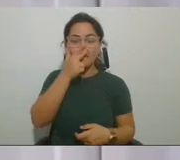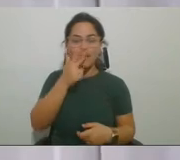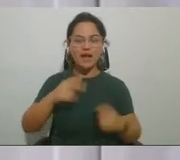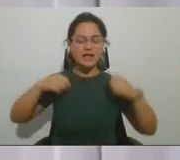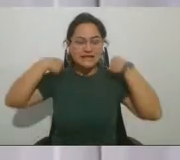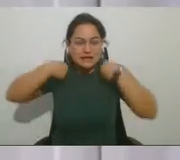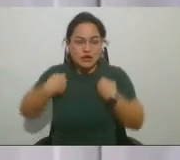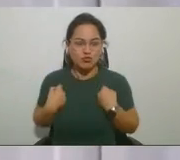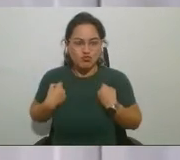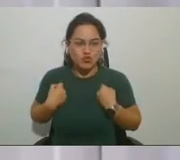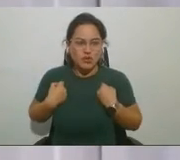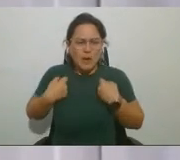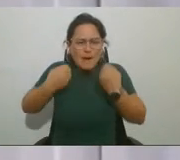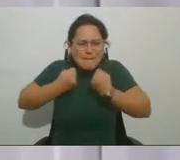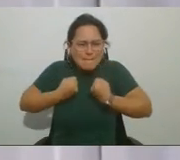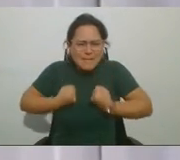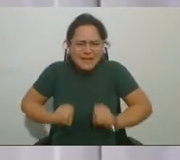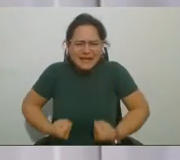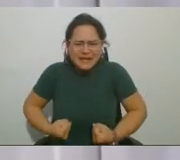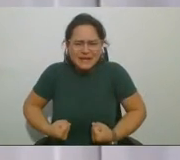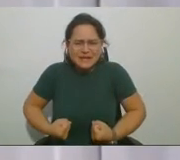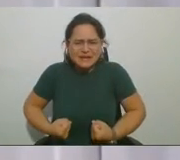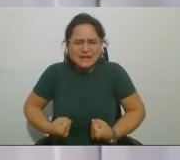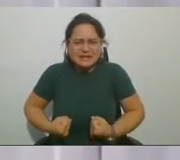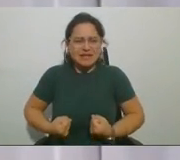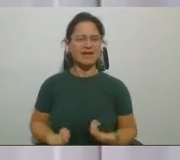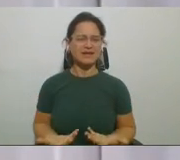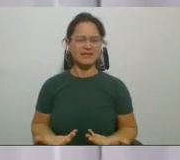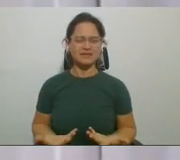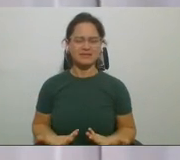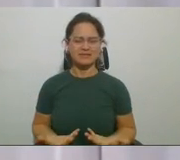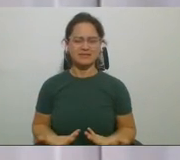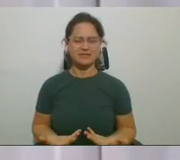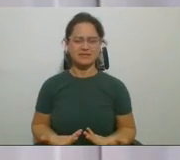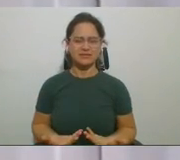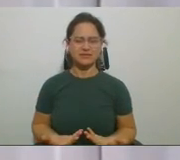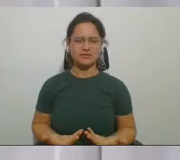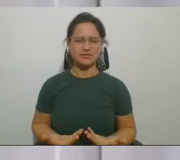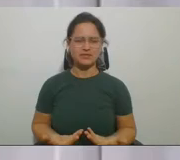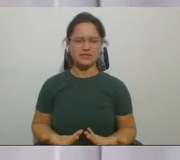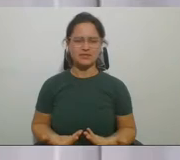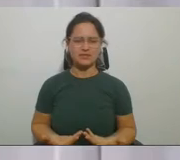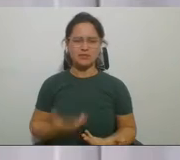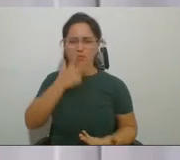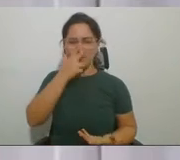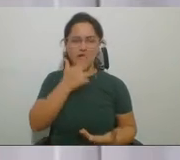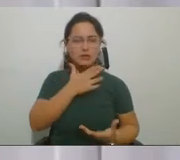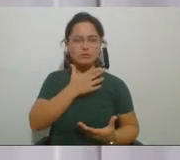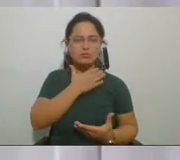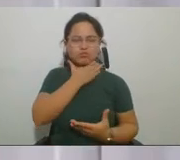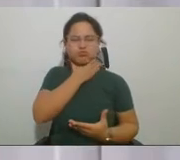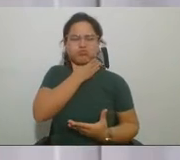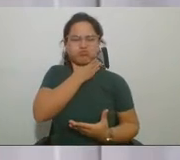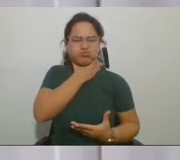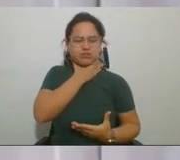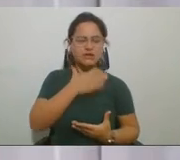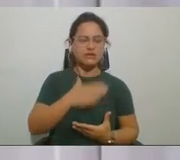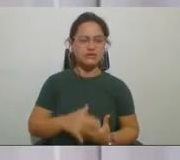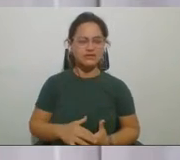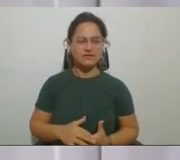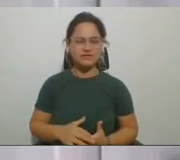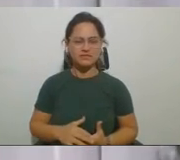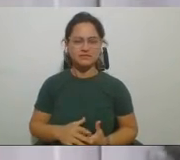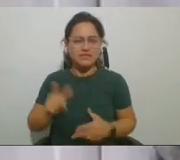que tem, em definitiva, prensado, os tem completamente